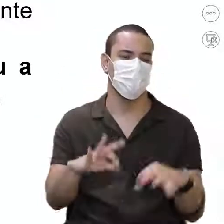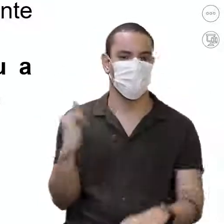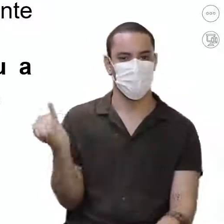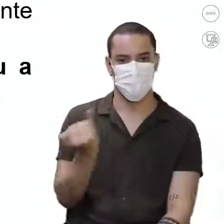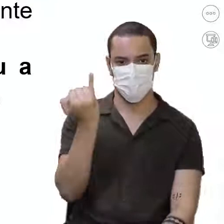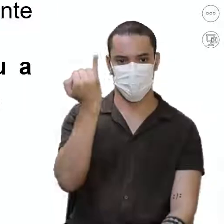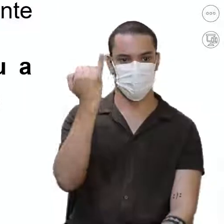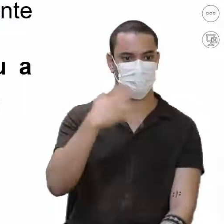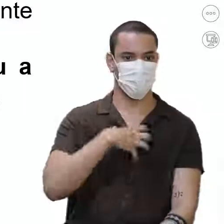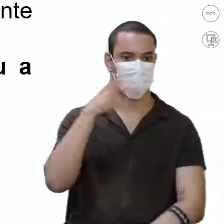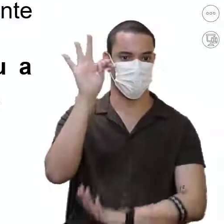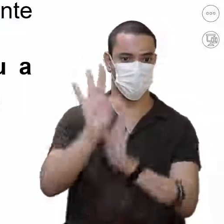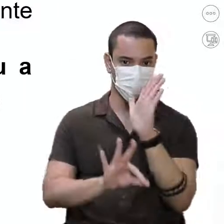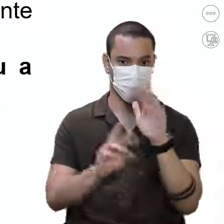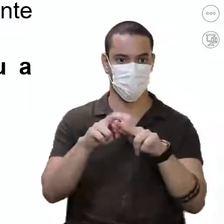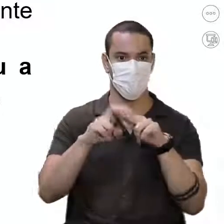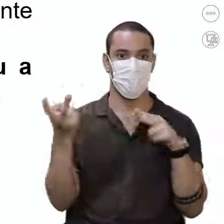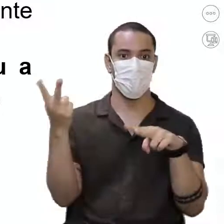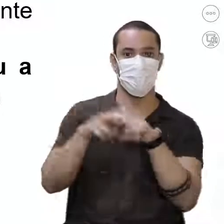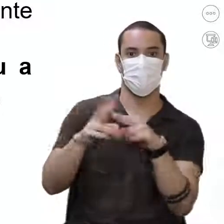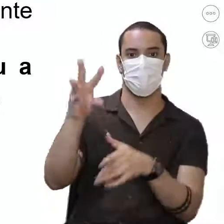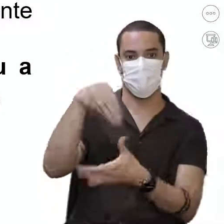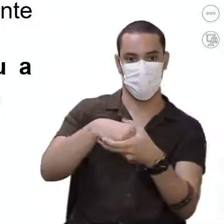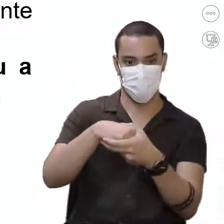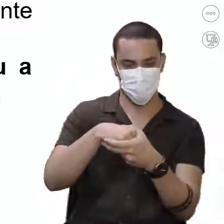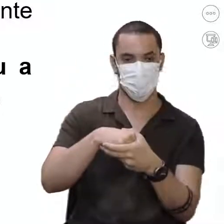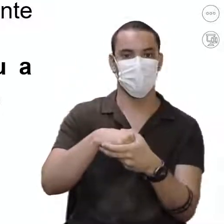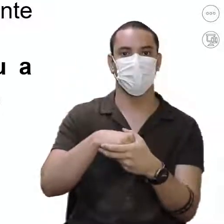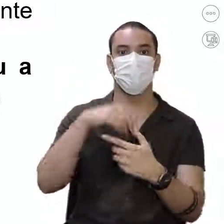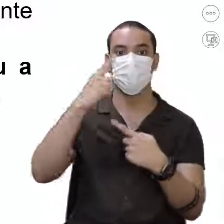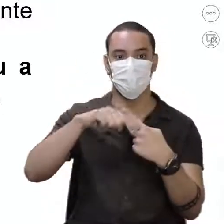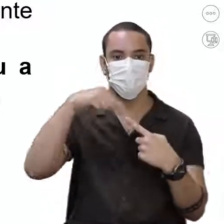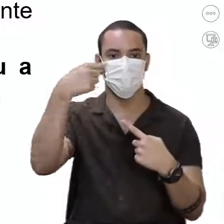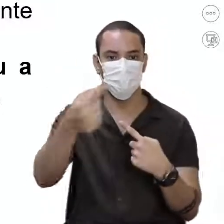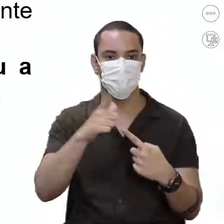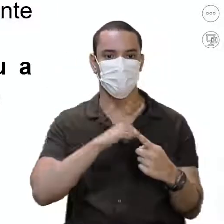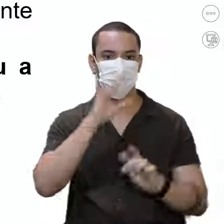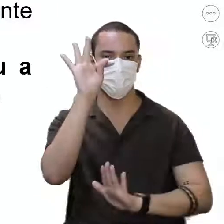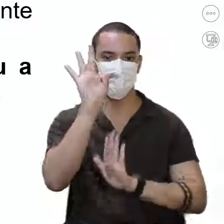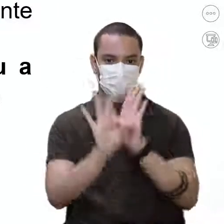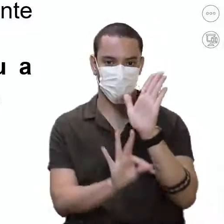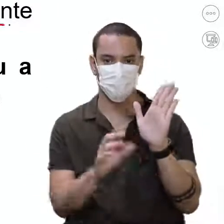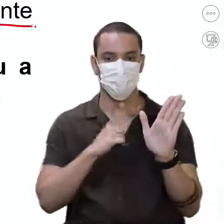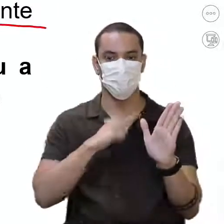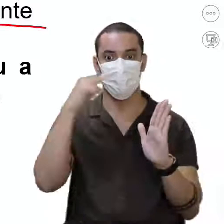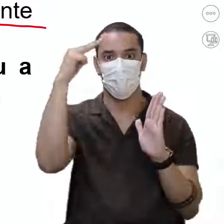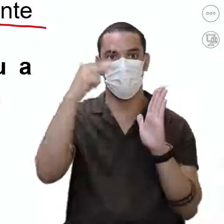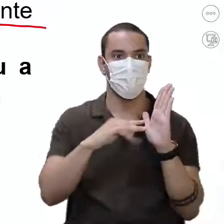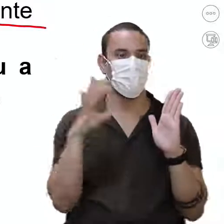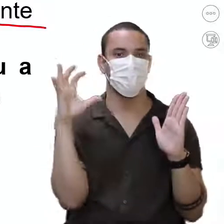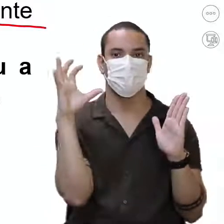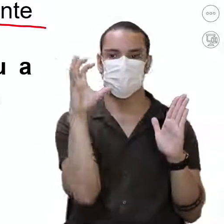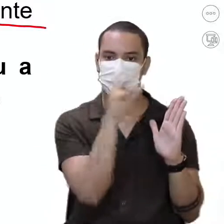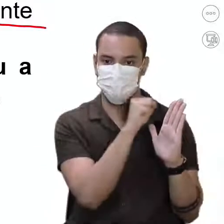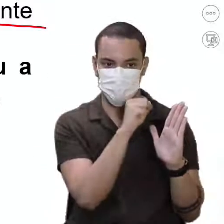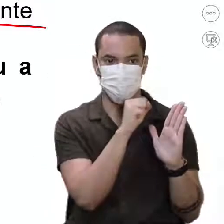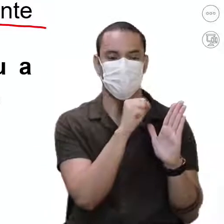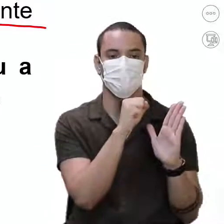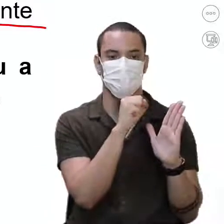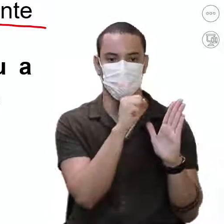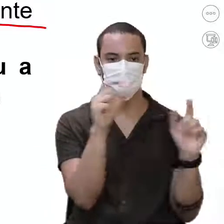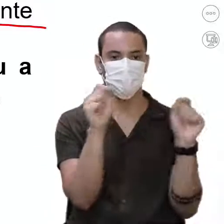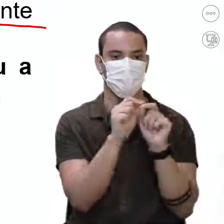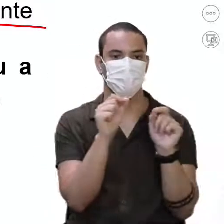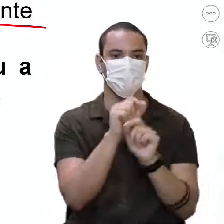texto de alguma forma e você vai se prender nela. Em seguida, vá ao texto, passe os olhos rapidamente por